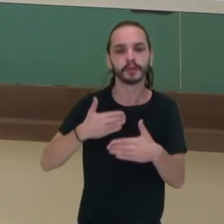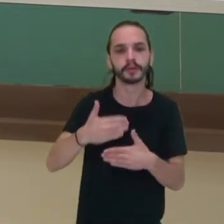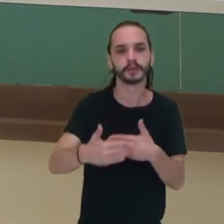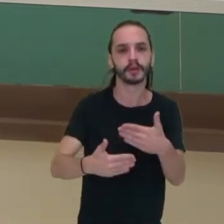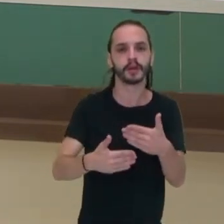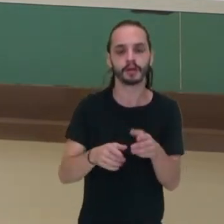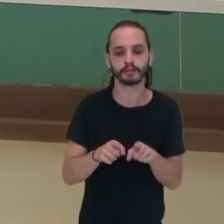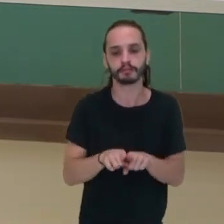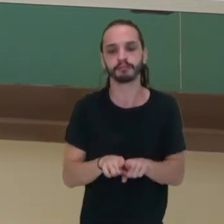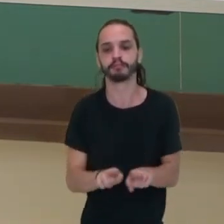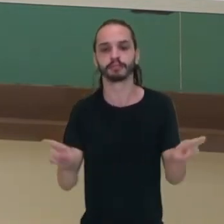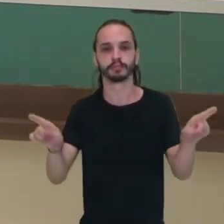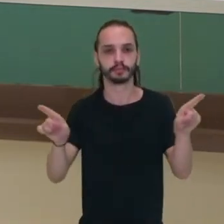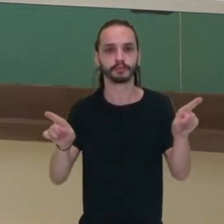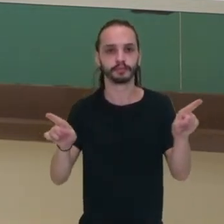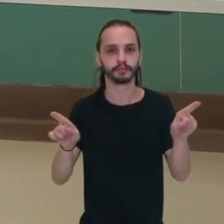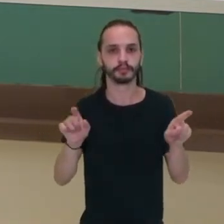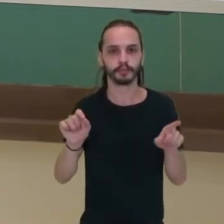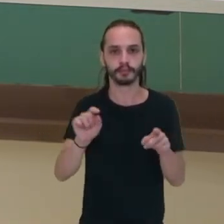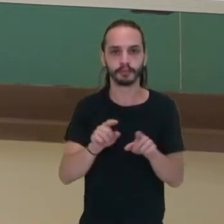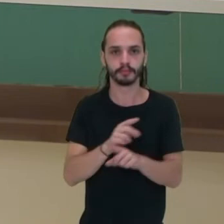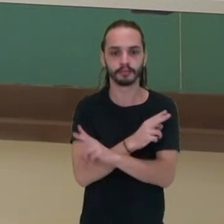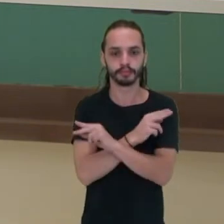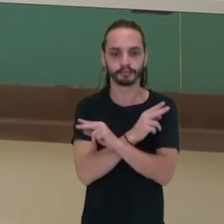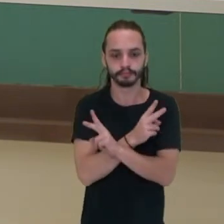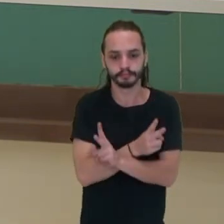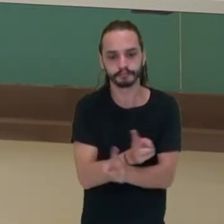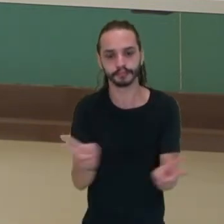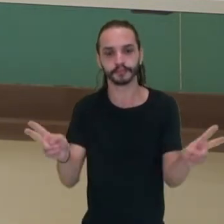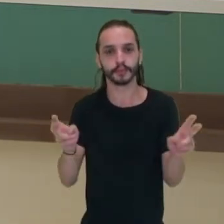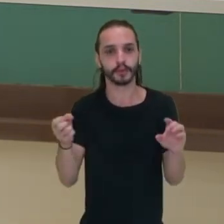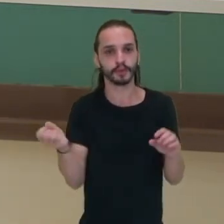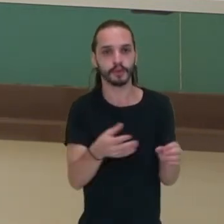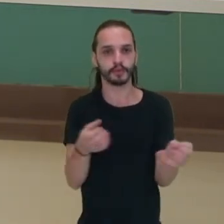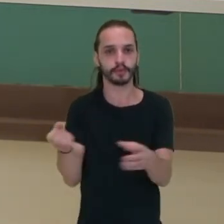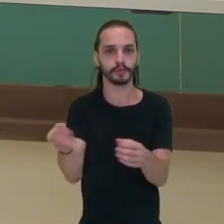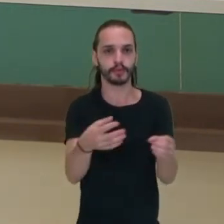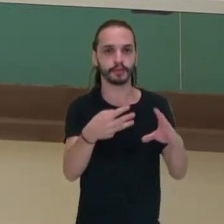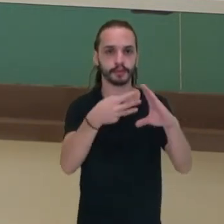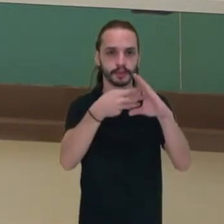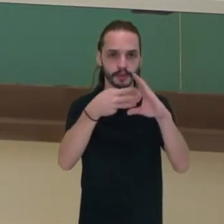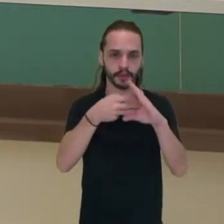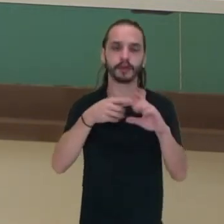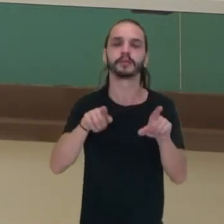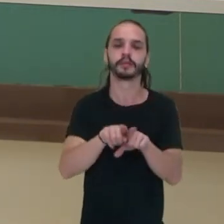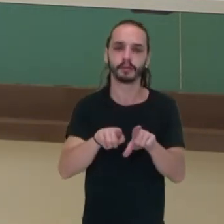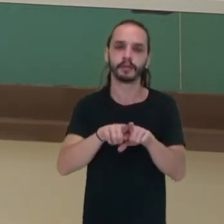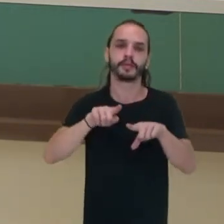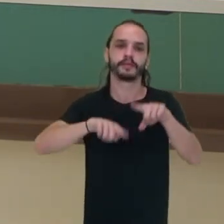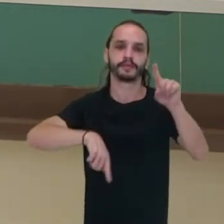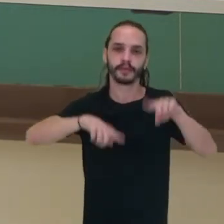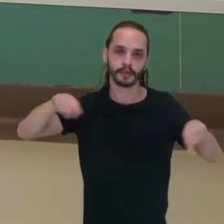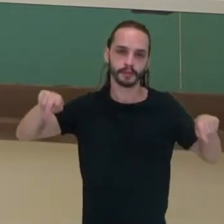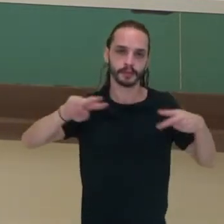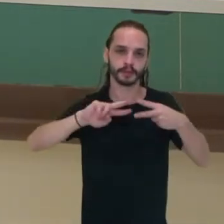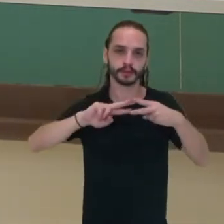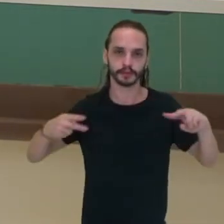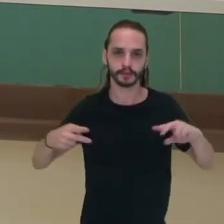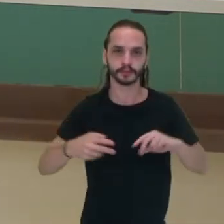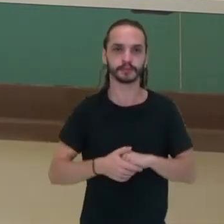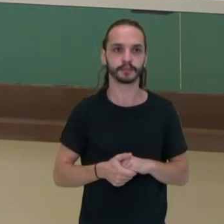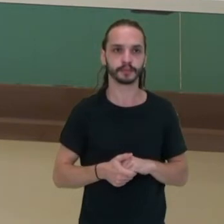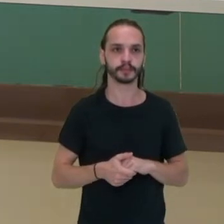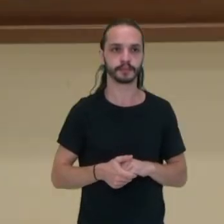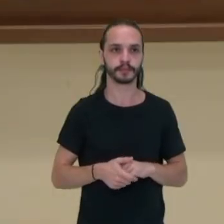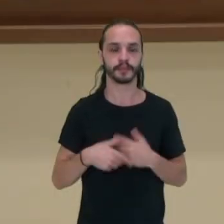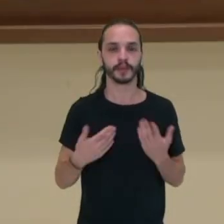de separação desses homólogos para formar novas células também garante essa variabilidade genética. E aí temos